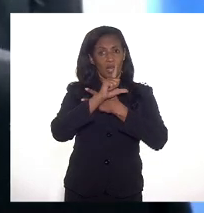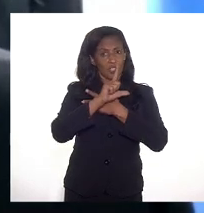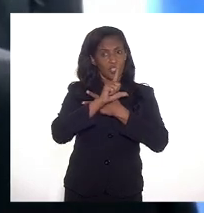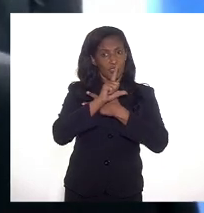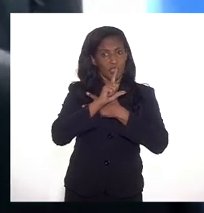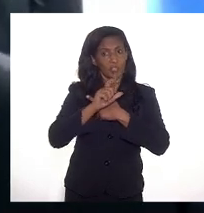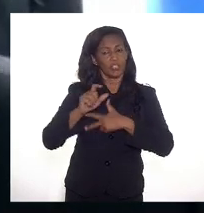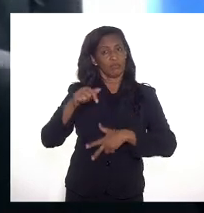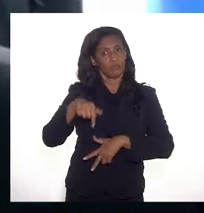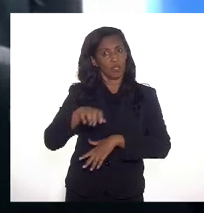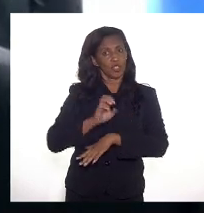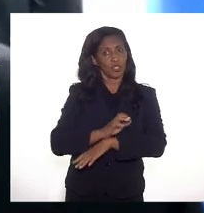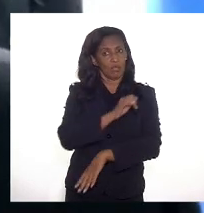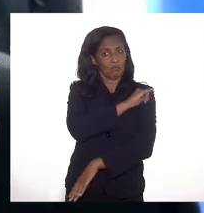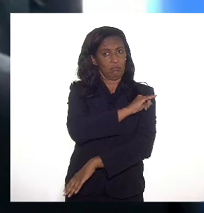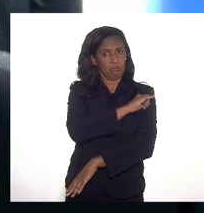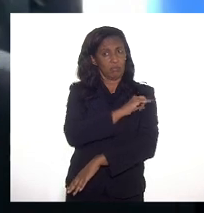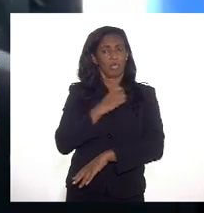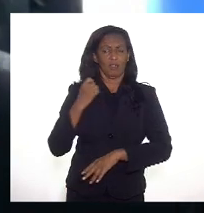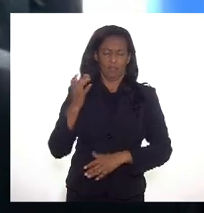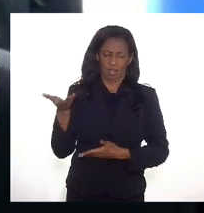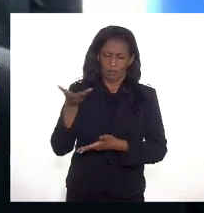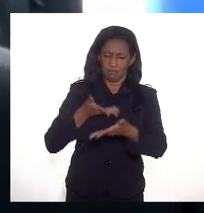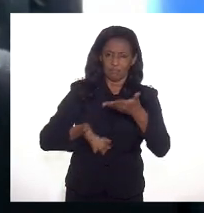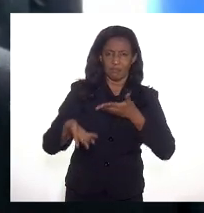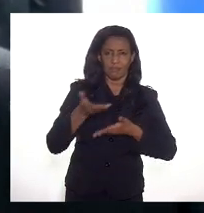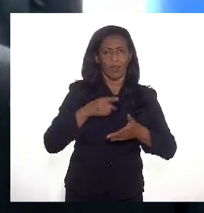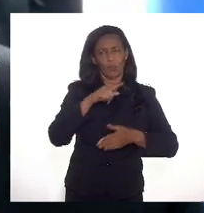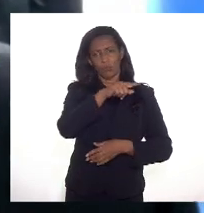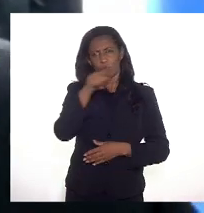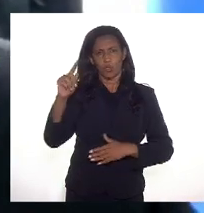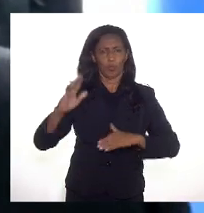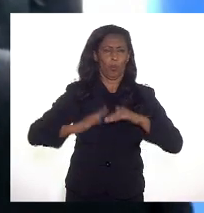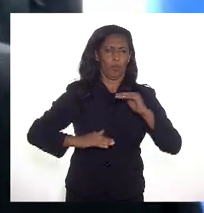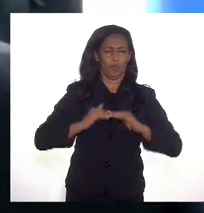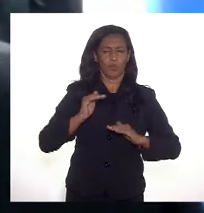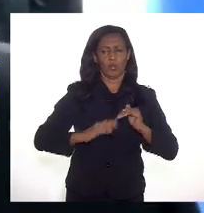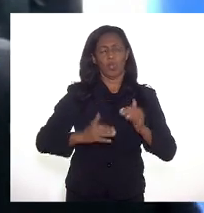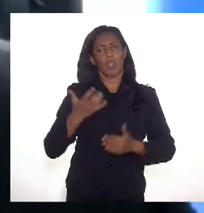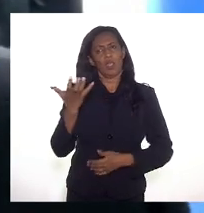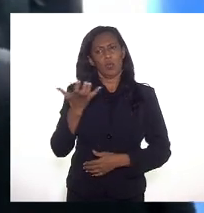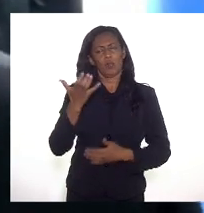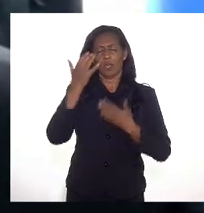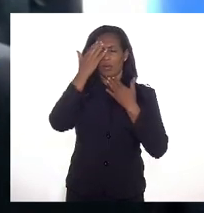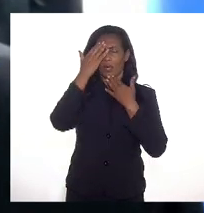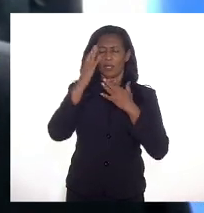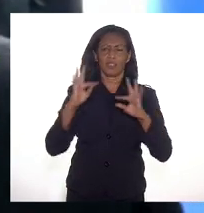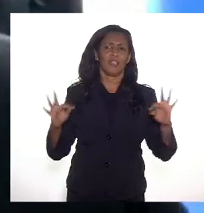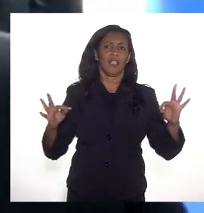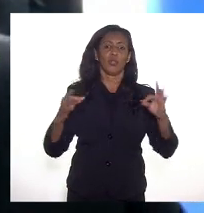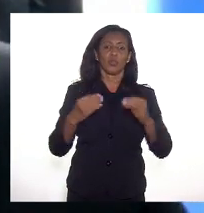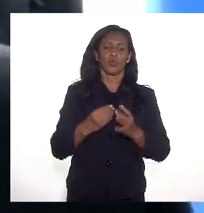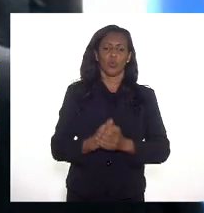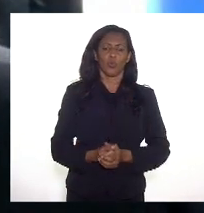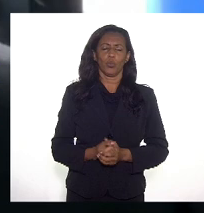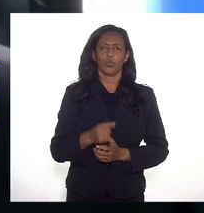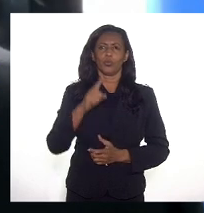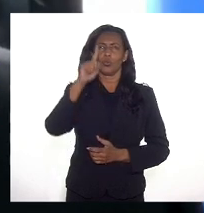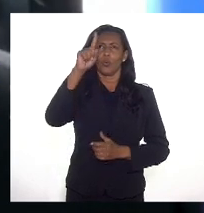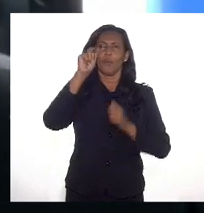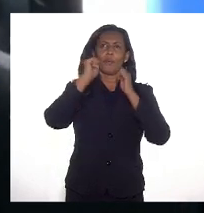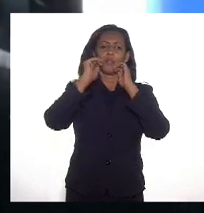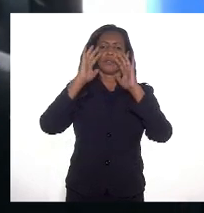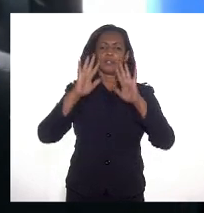Janeiro tem produzido muito com a competência de vossas excelências. Então, eu quero aqui agradecer a todos. Com a bênção de